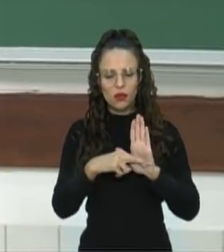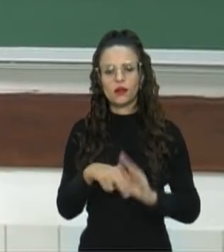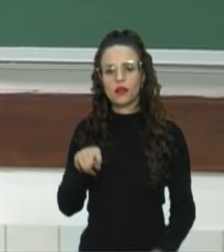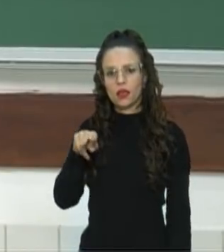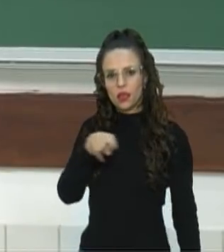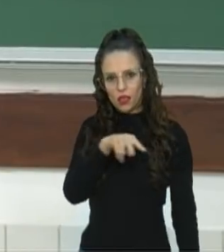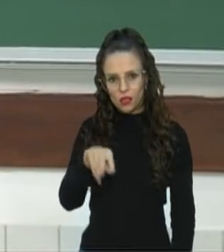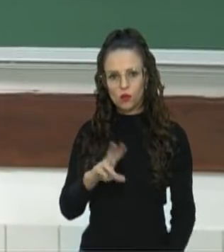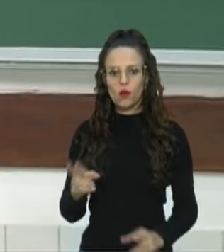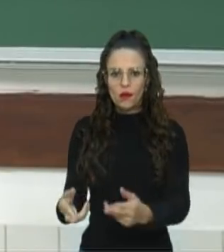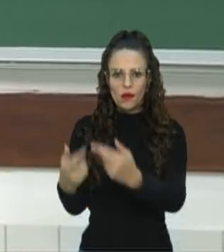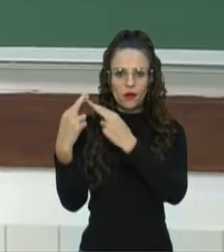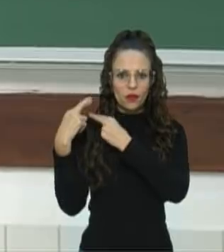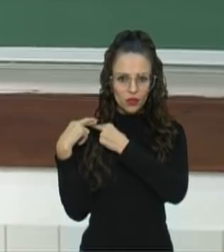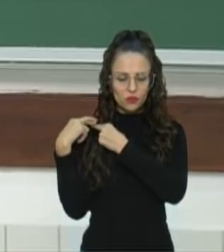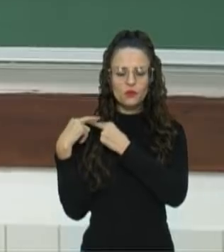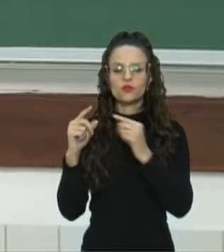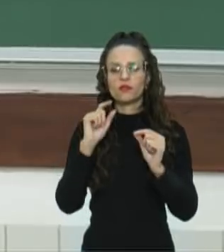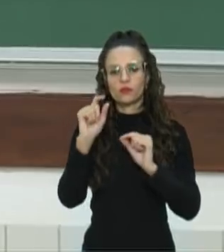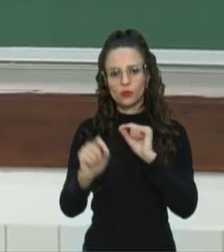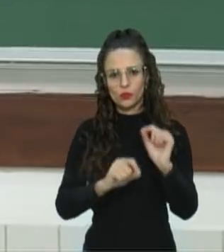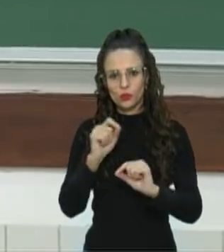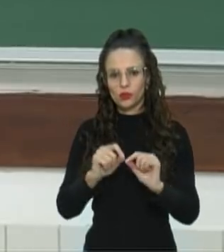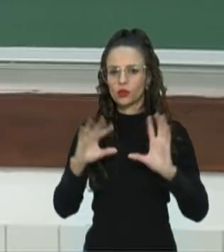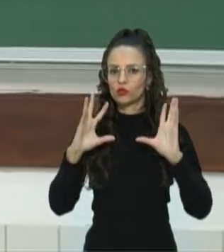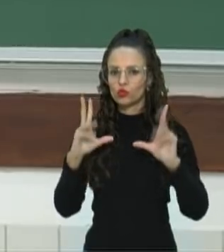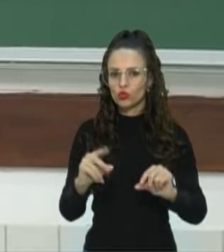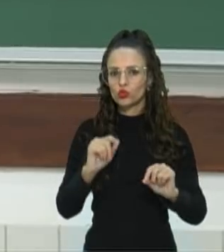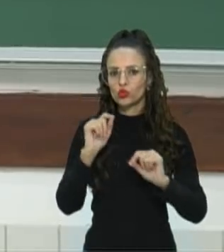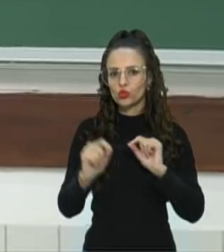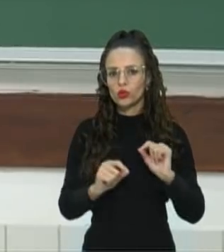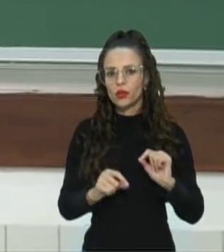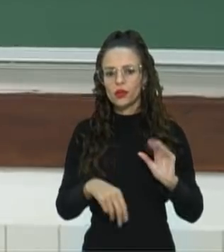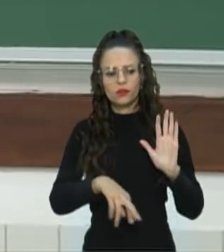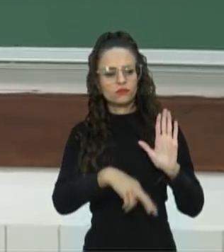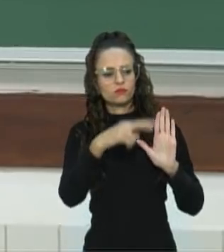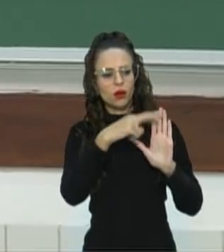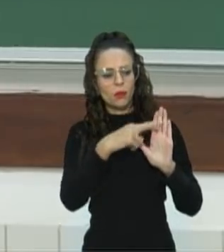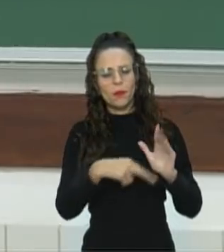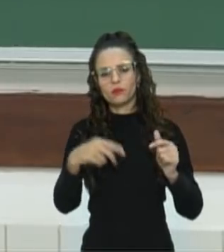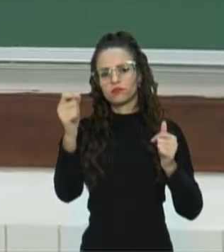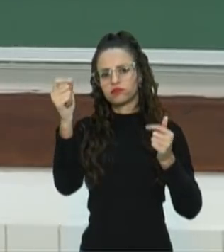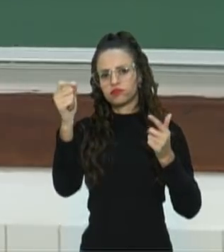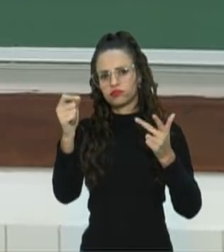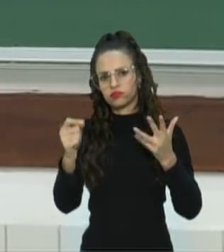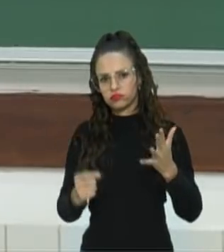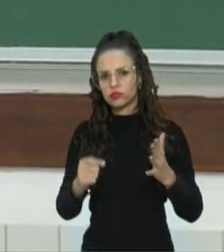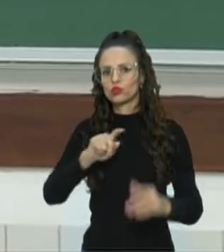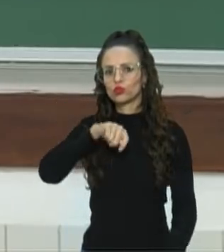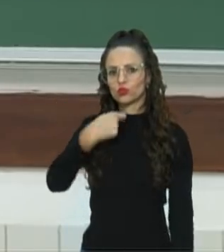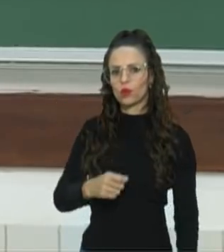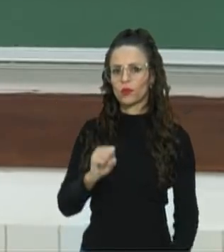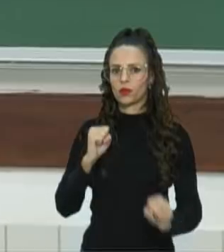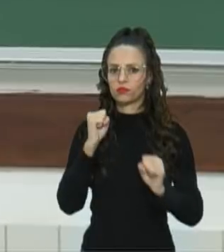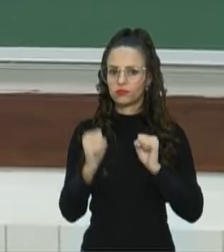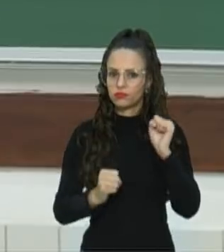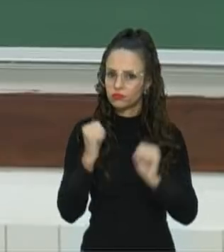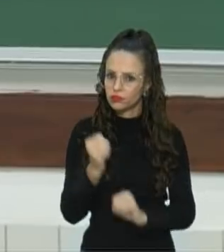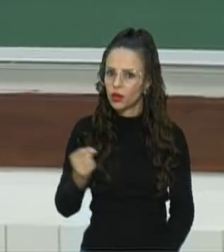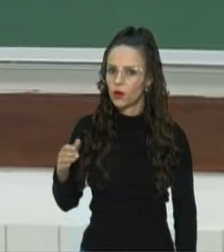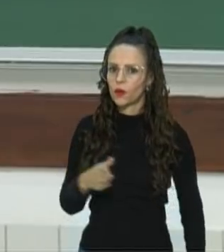são responsáveis por toda a parte de aparato, né, da modalidade orientação, né? Então, temos as